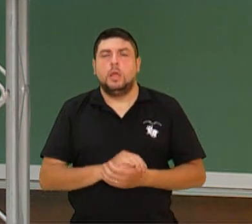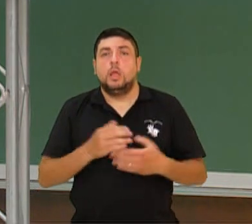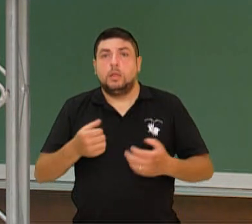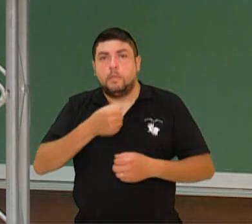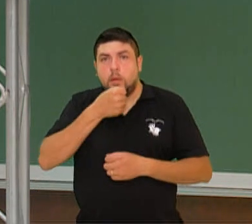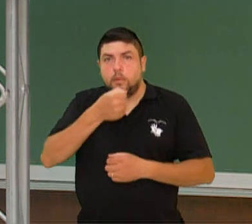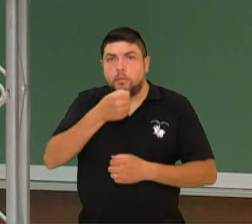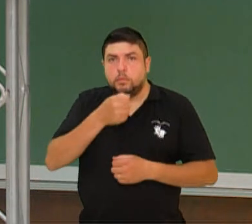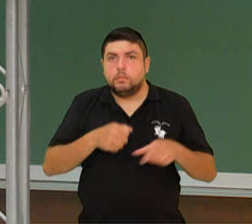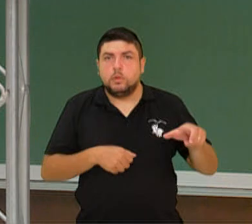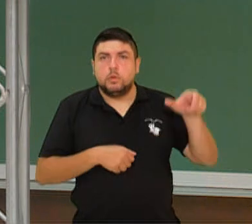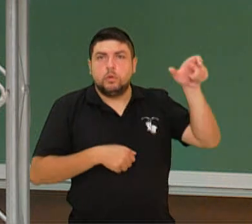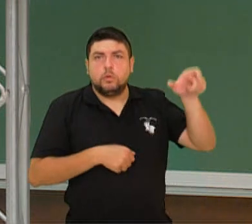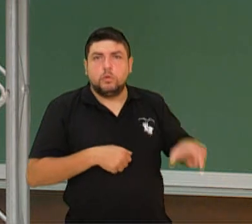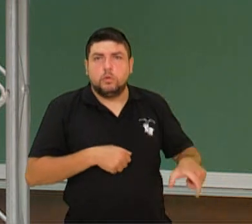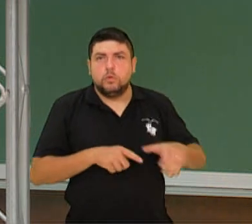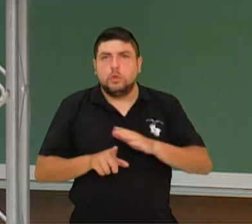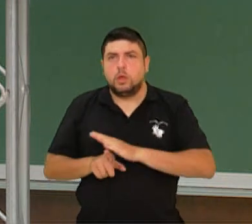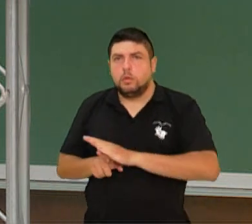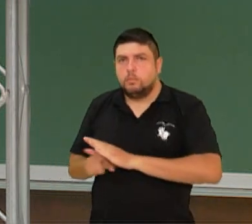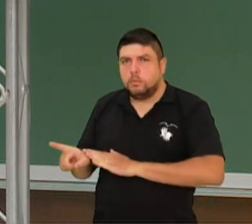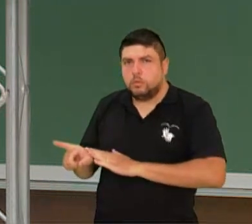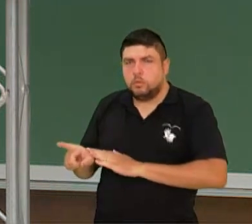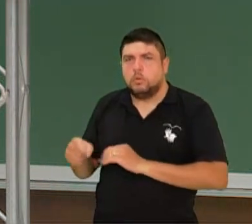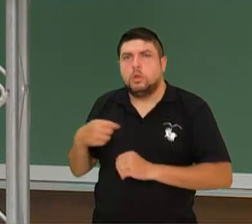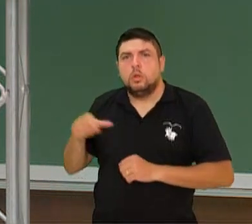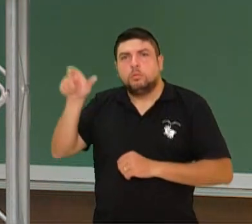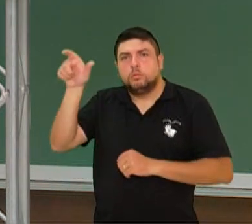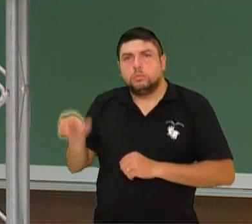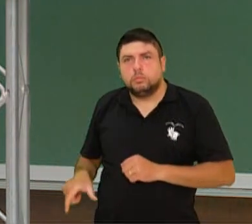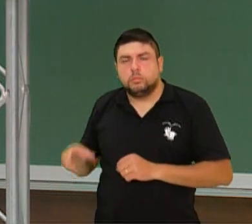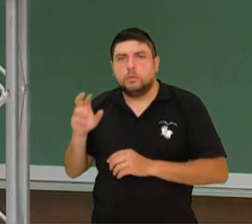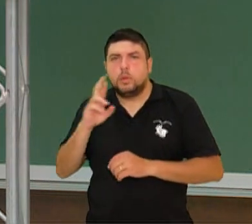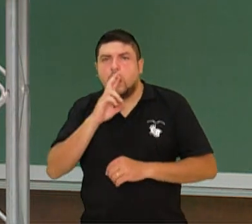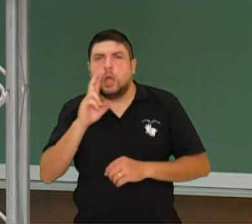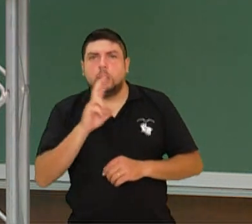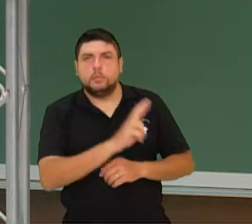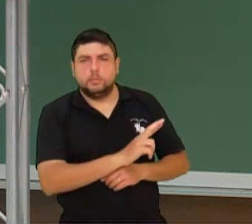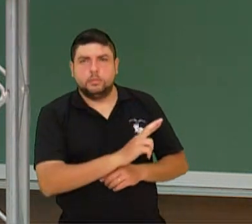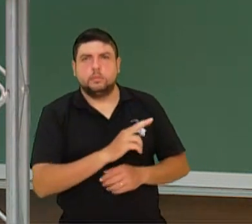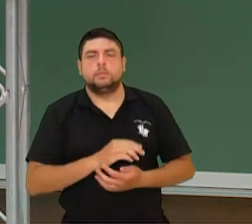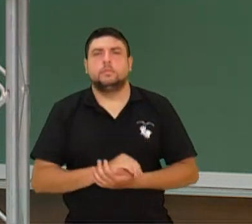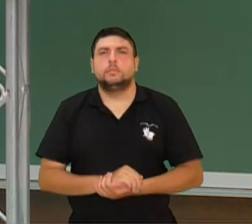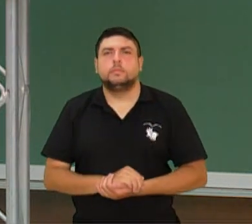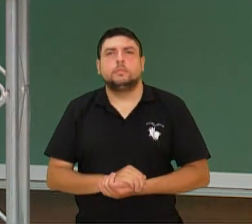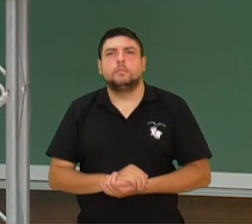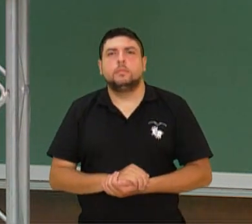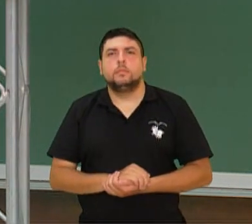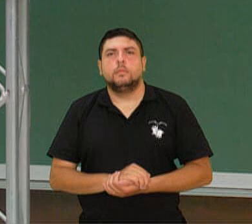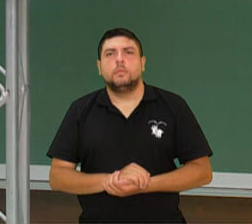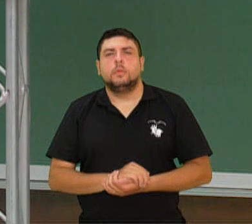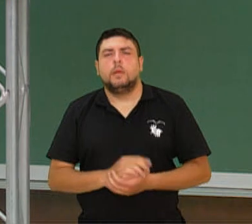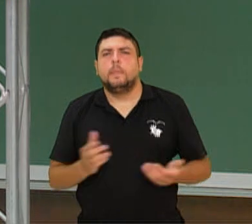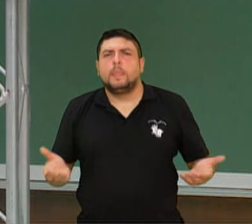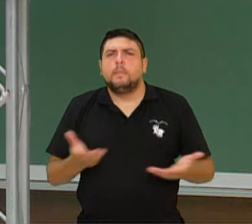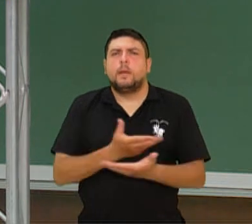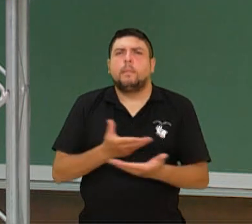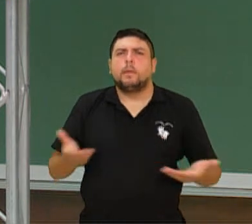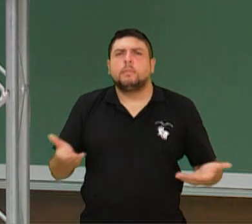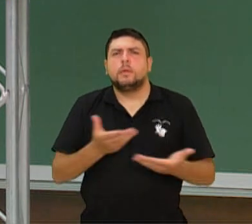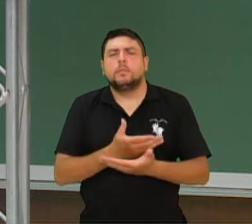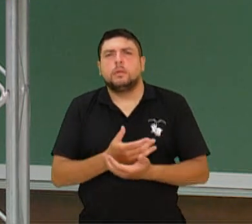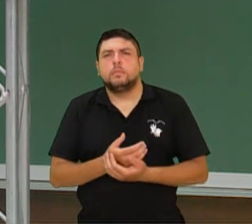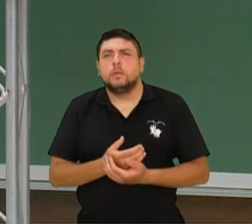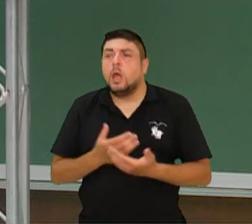quem pergunta, o entrevistador e o entrevistado, que é quem responde ali. E daí, Tânia, como é que estão as